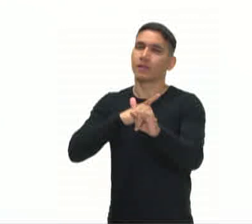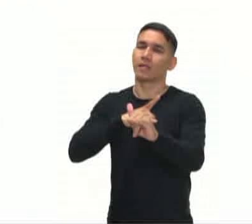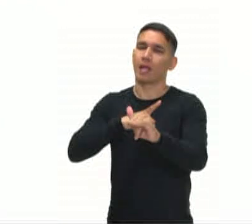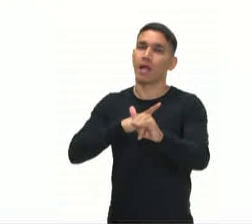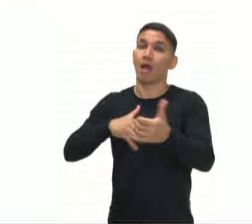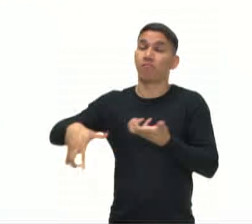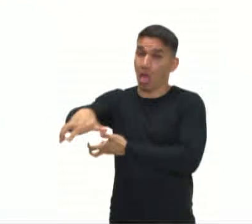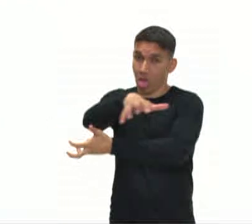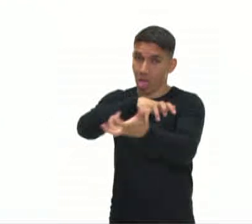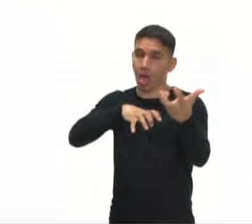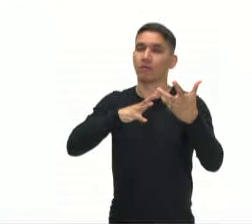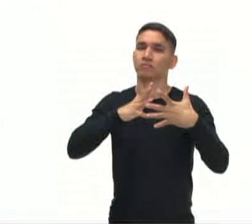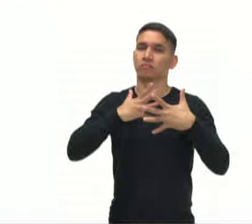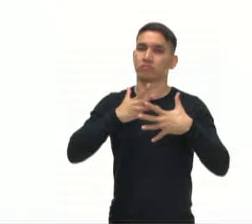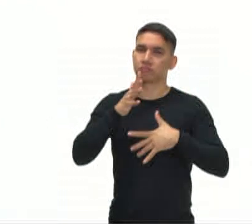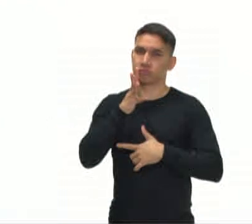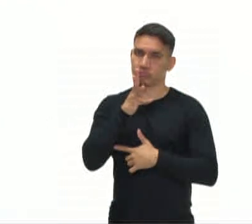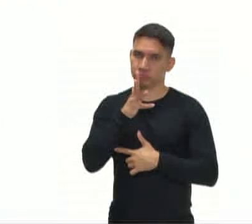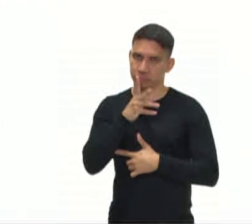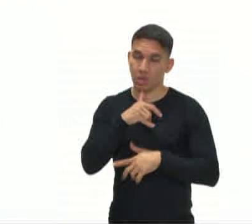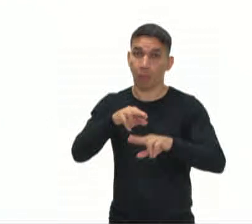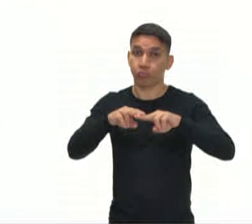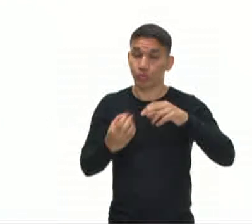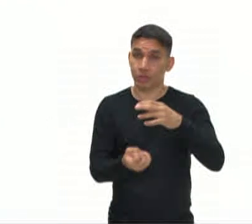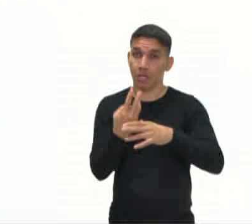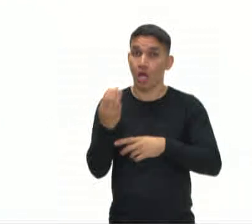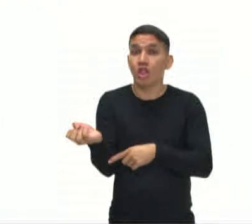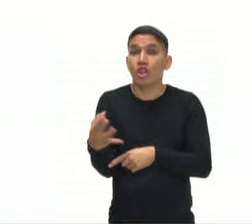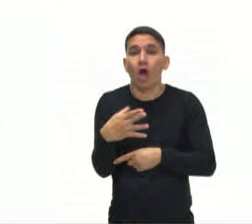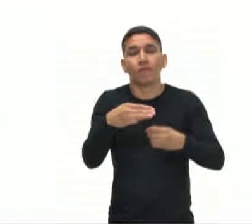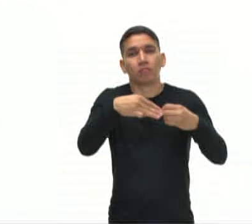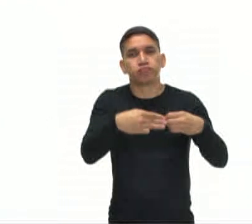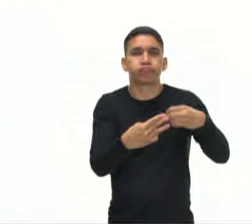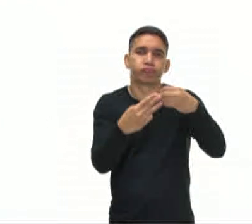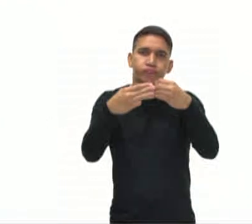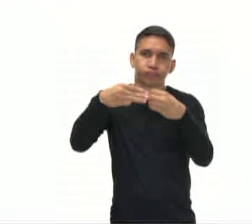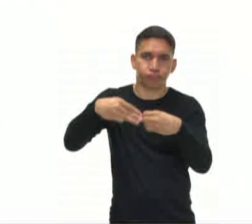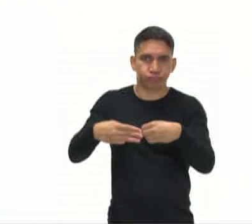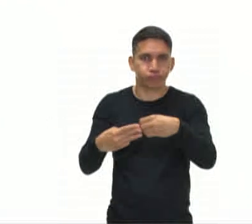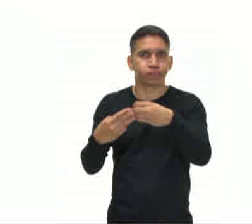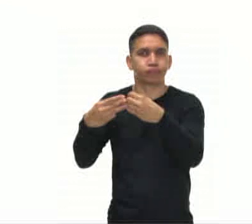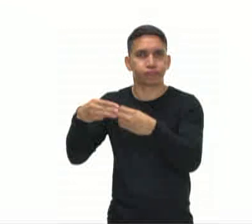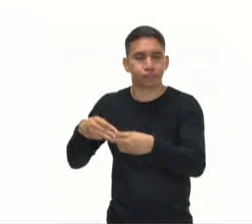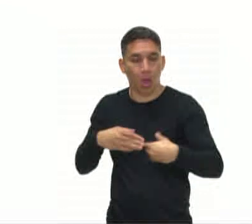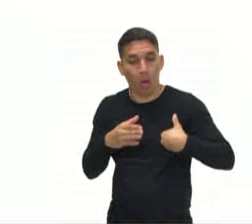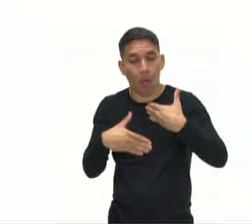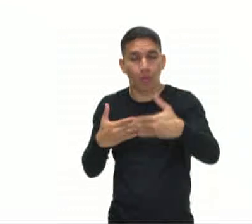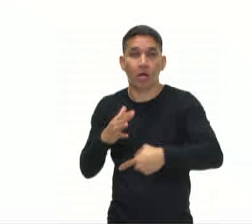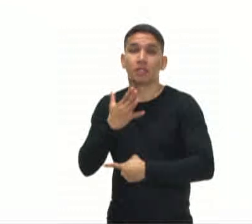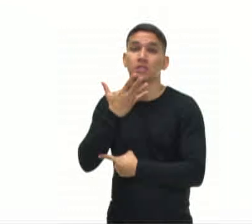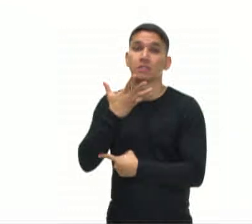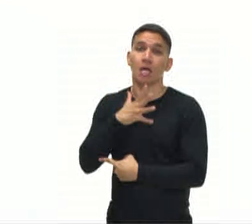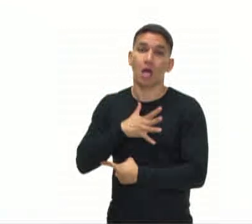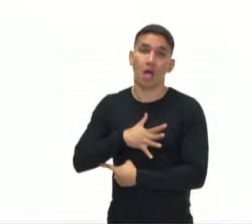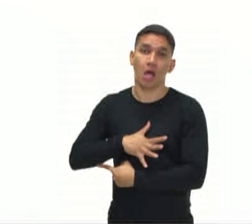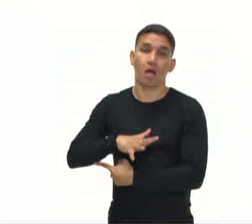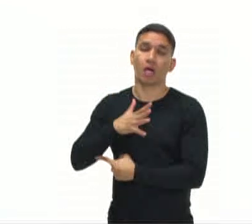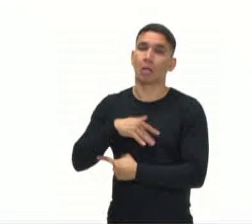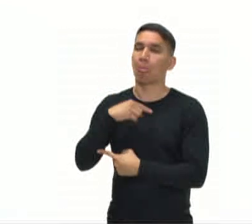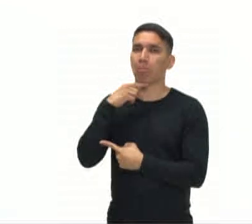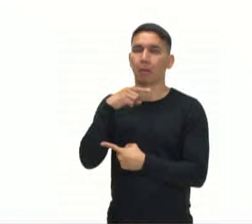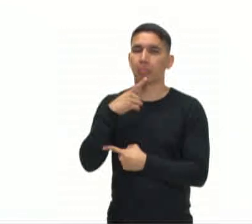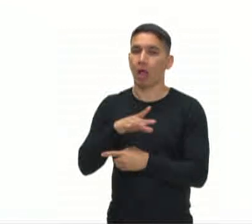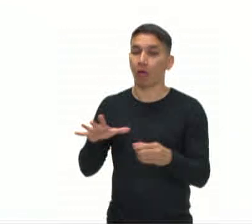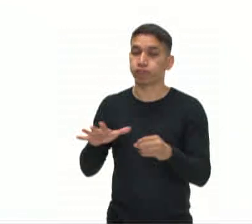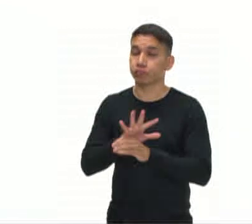por isso a formação de novas moléculas de água é um processo demorado e não supriria a demanda do planeta. A